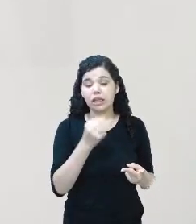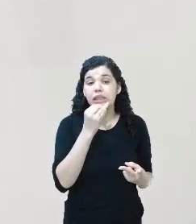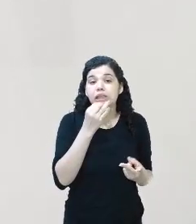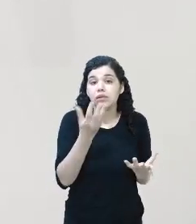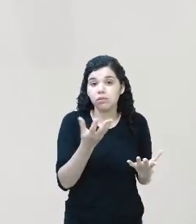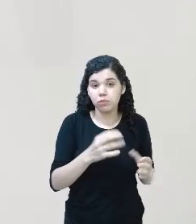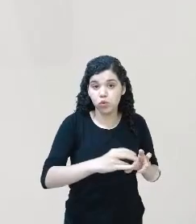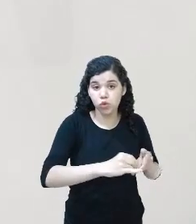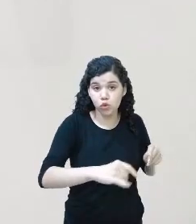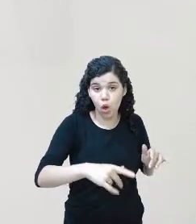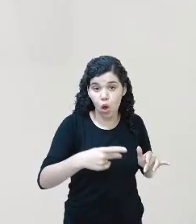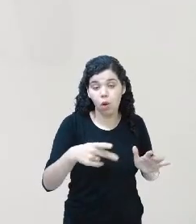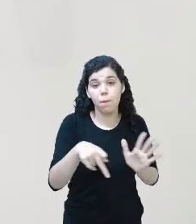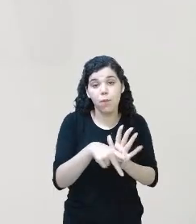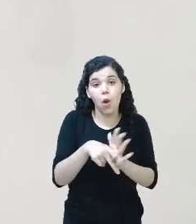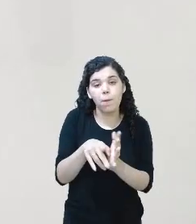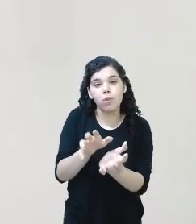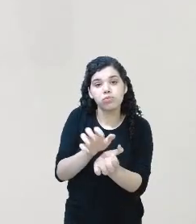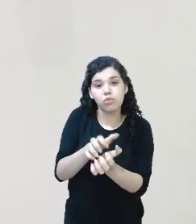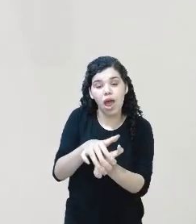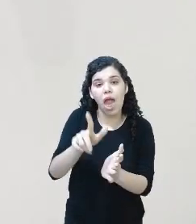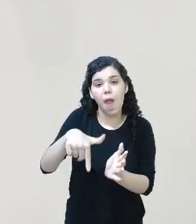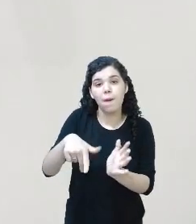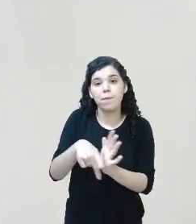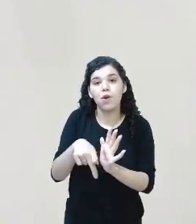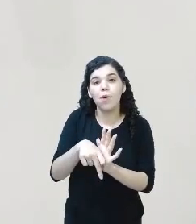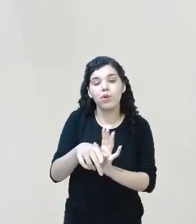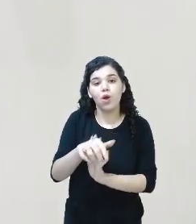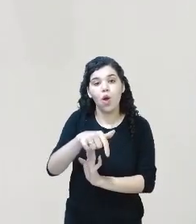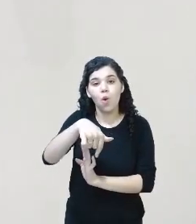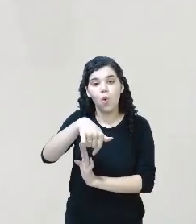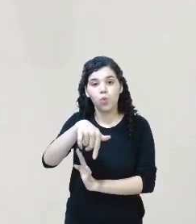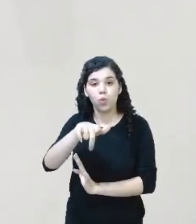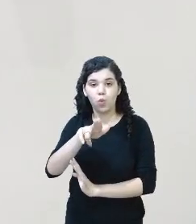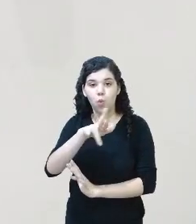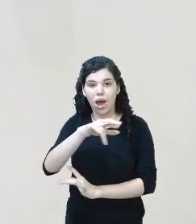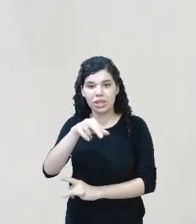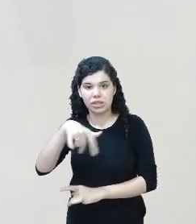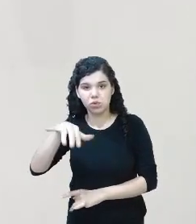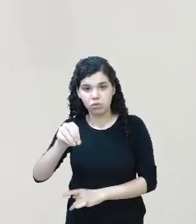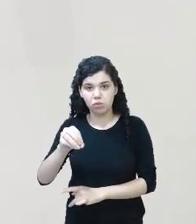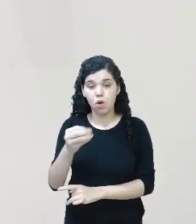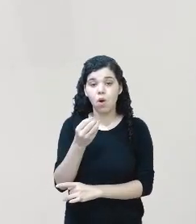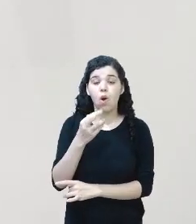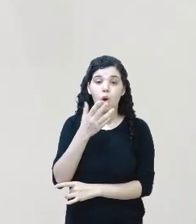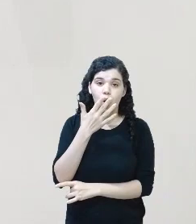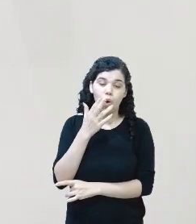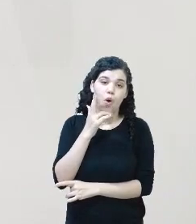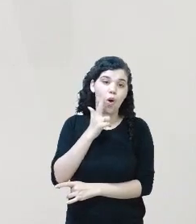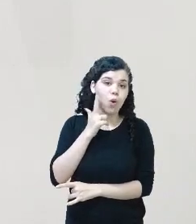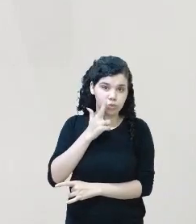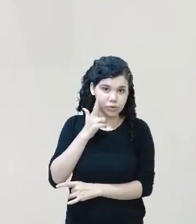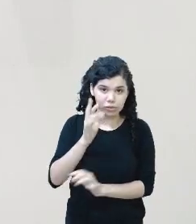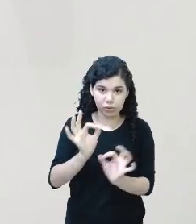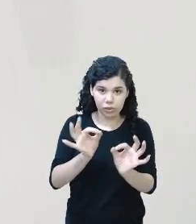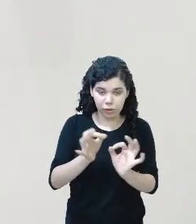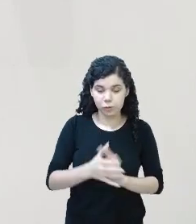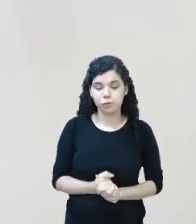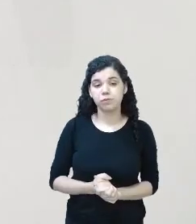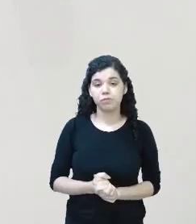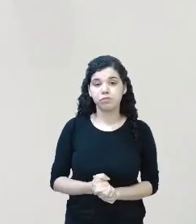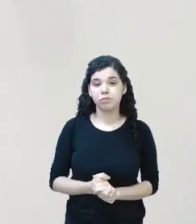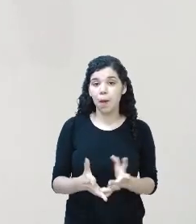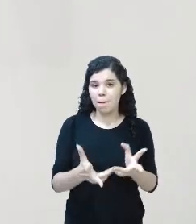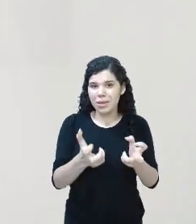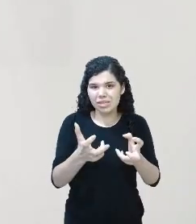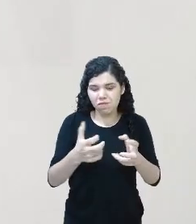o solo de Pernambuco é rico em quartzo. Isso mesmo, quartzo. Quartzo rosa, especificamente. A gente